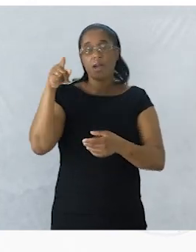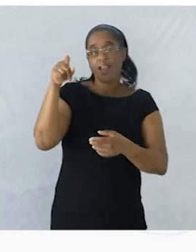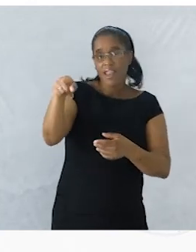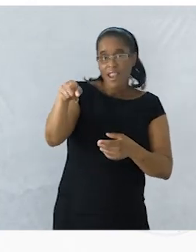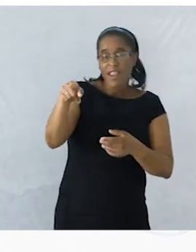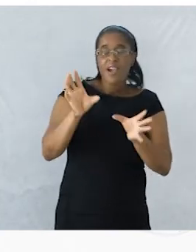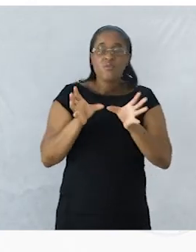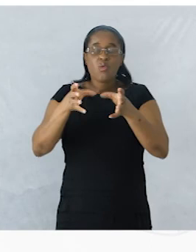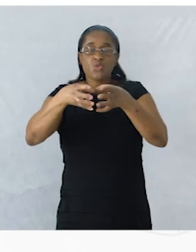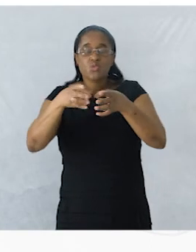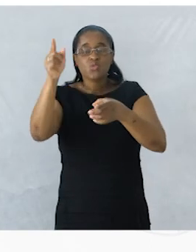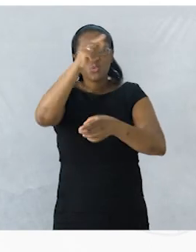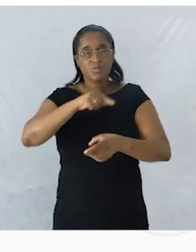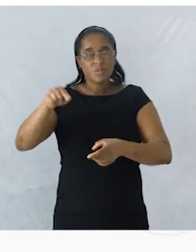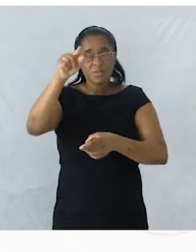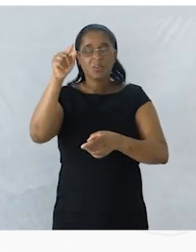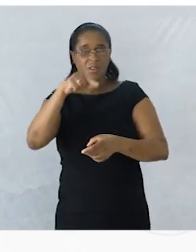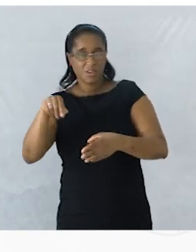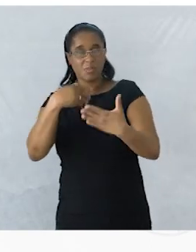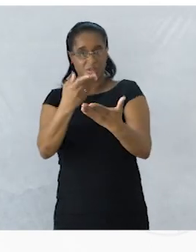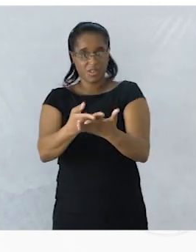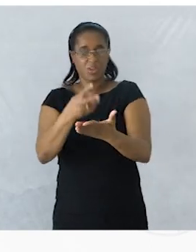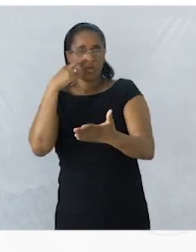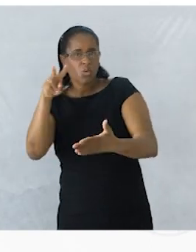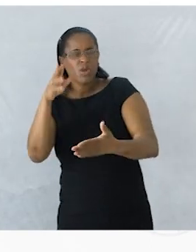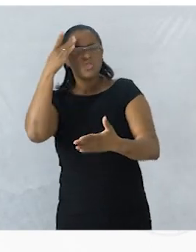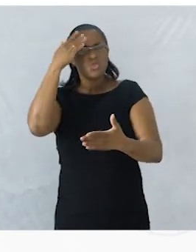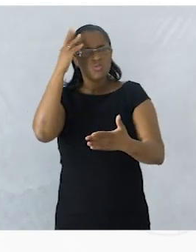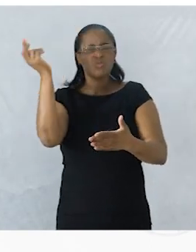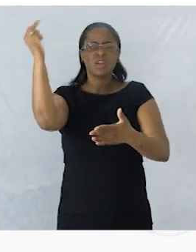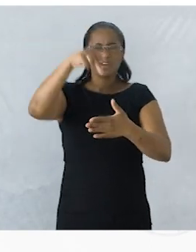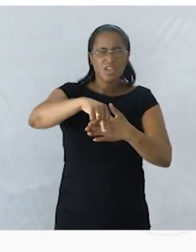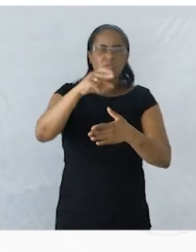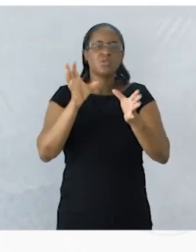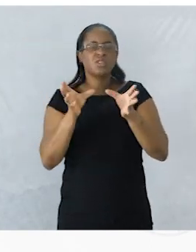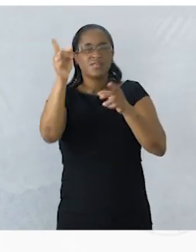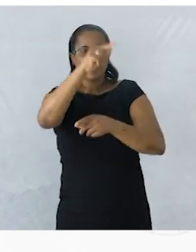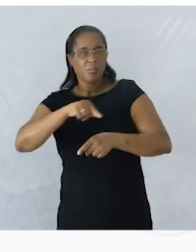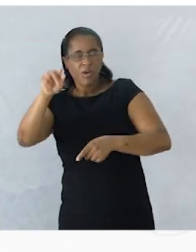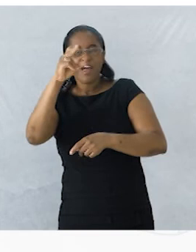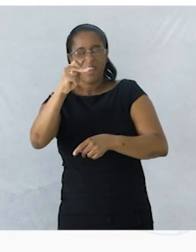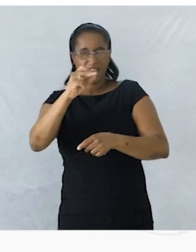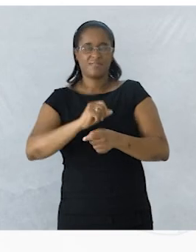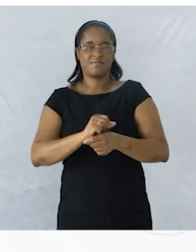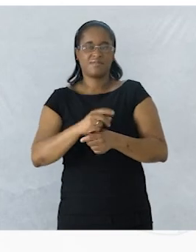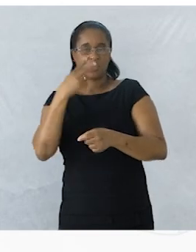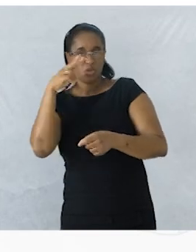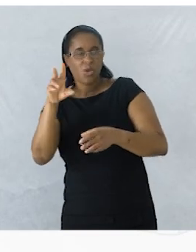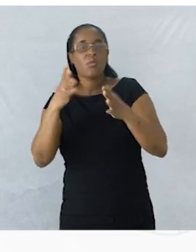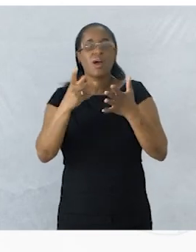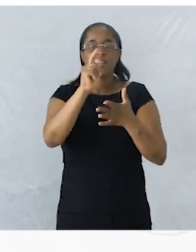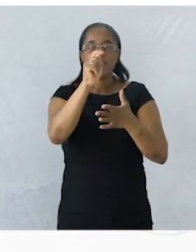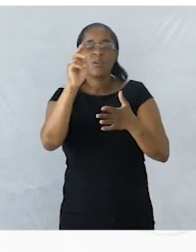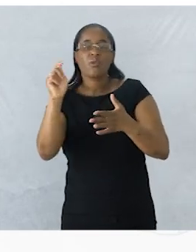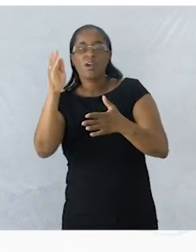nossa representação por diagrama que eu dei, vocês vão ver se o número 1 está dentro do conjunto A e vocês vão utilizar um dos símbolos. Se estiver,